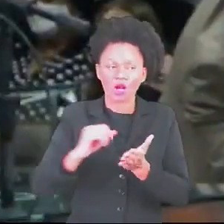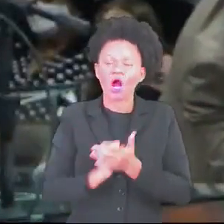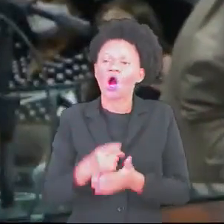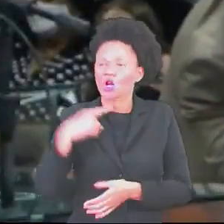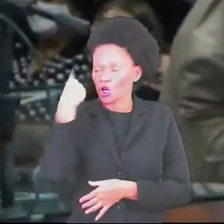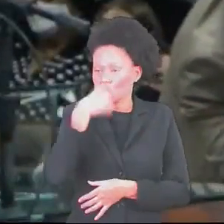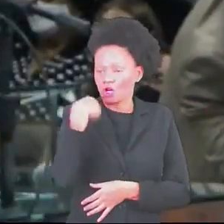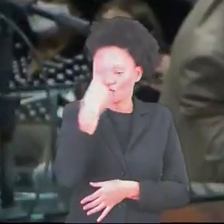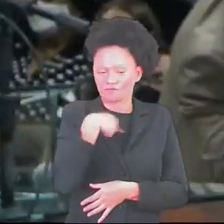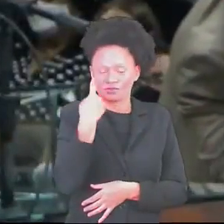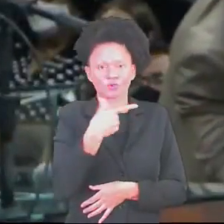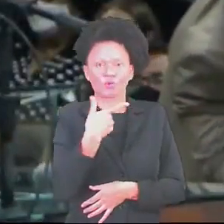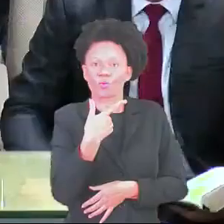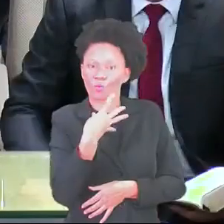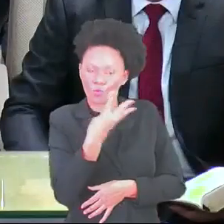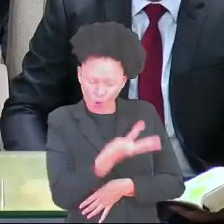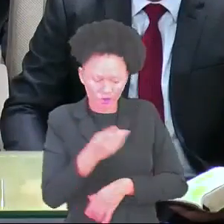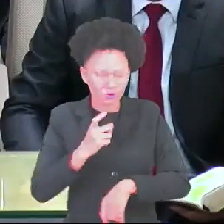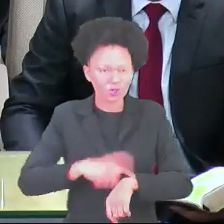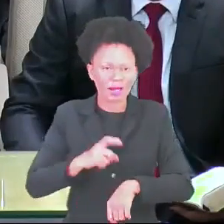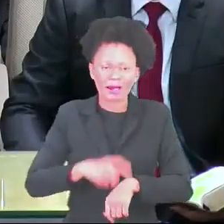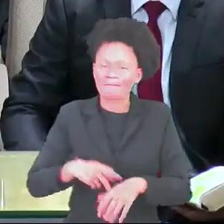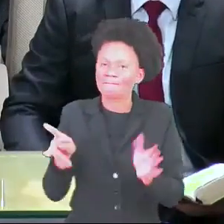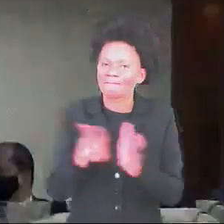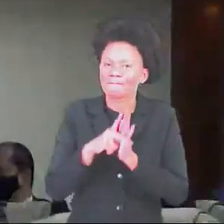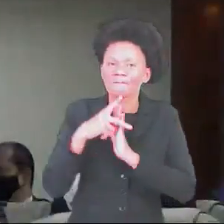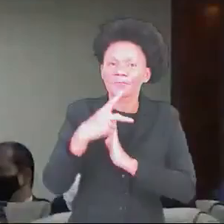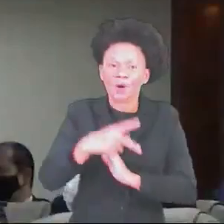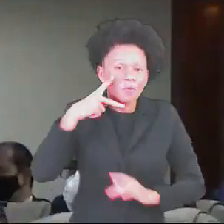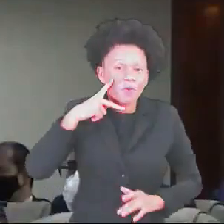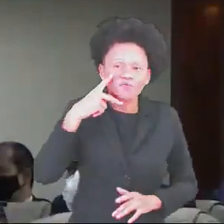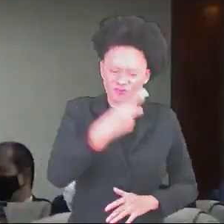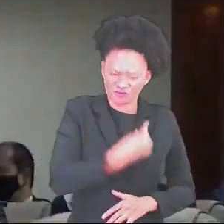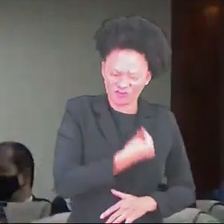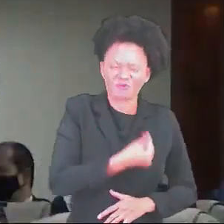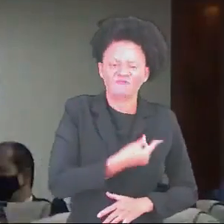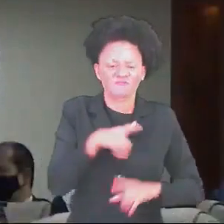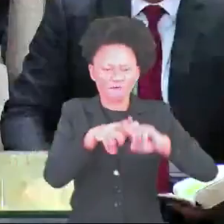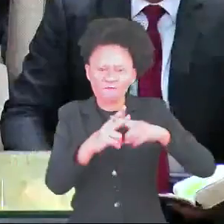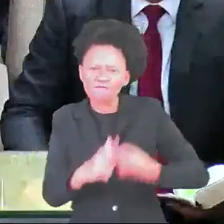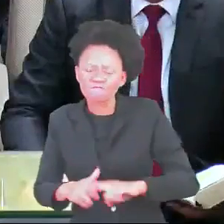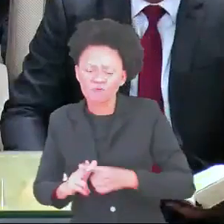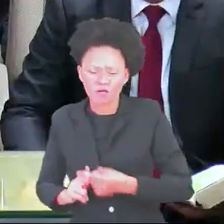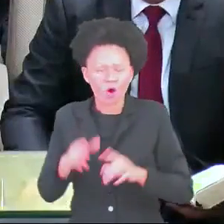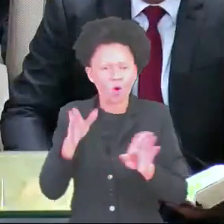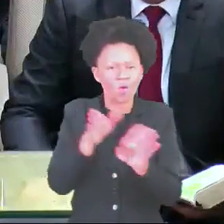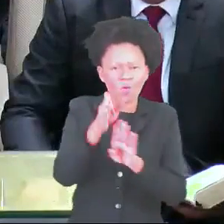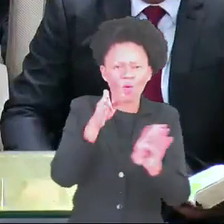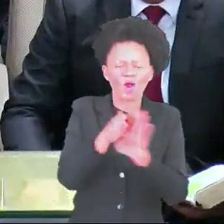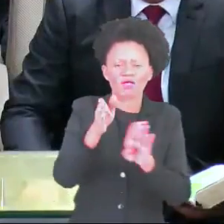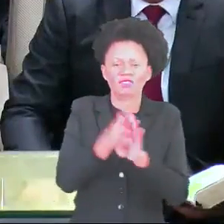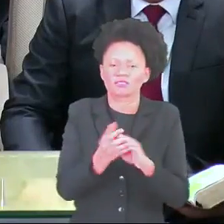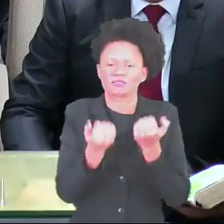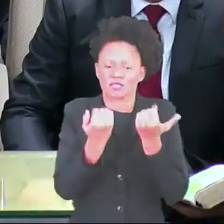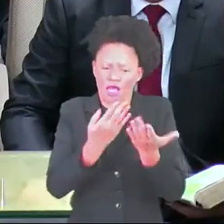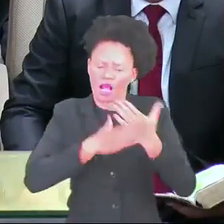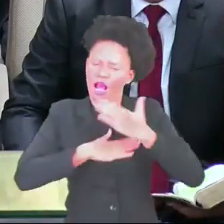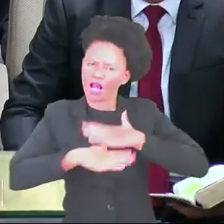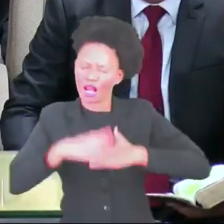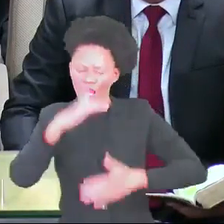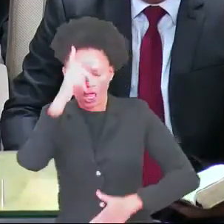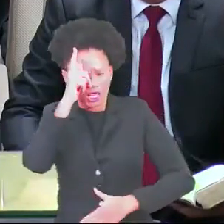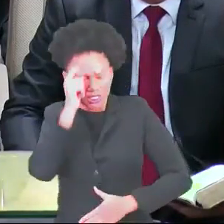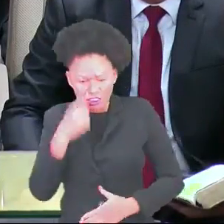horas para você. Profecia de vida. Profecia que exorta. Profecia também que consola. Profecia que